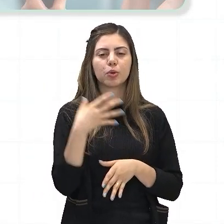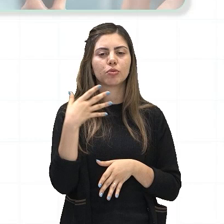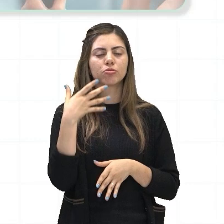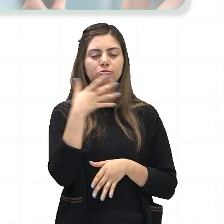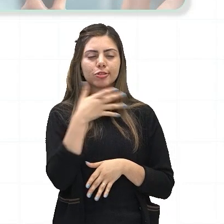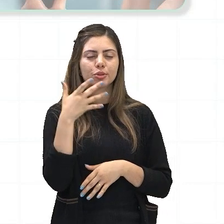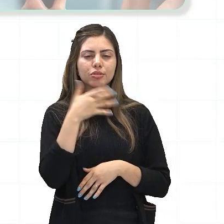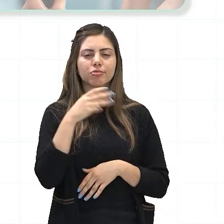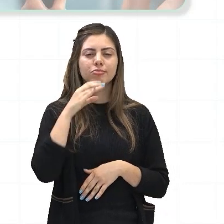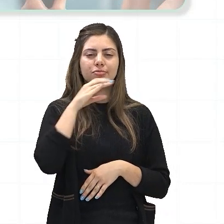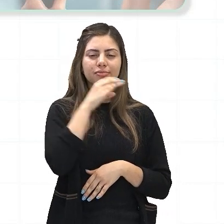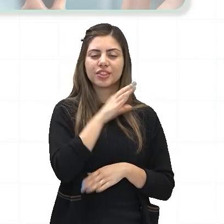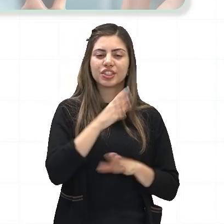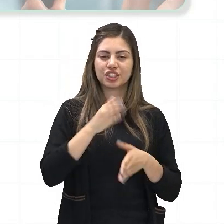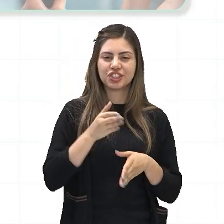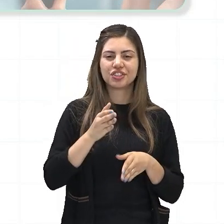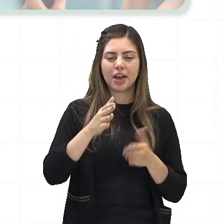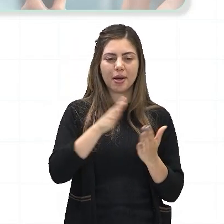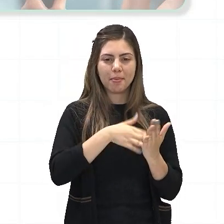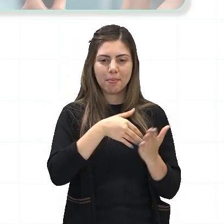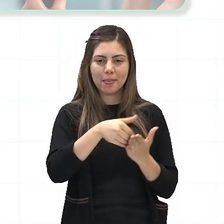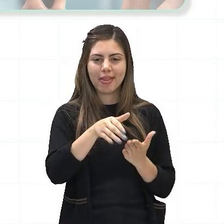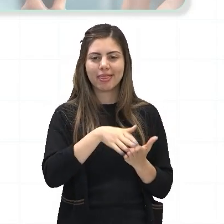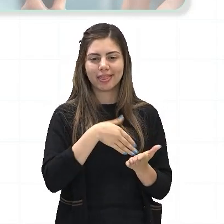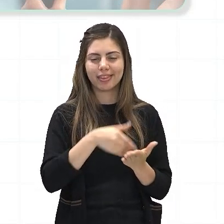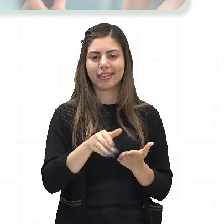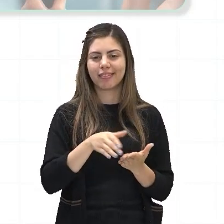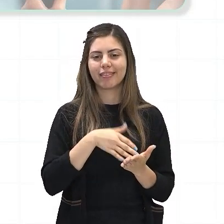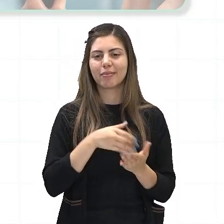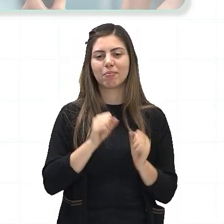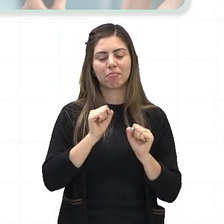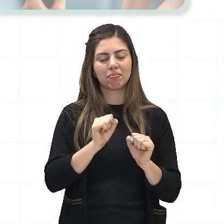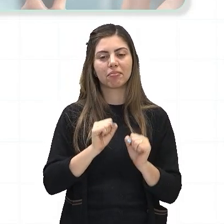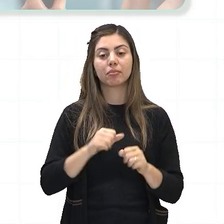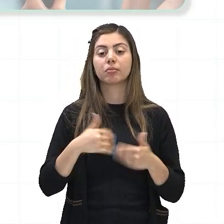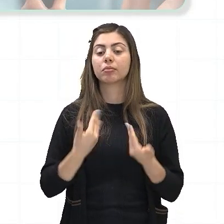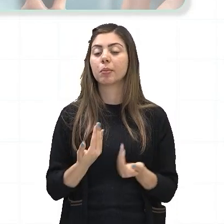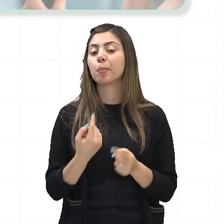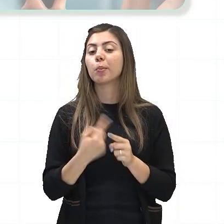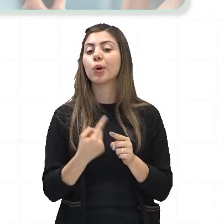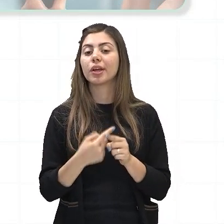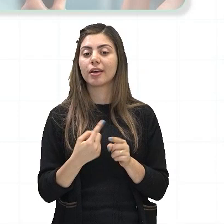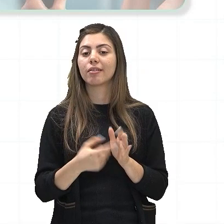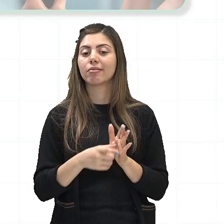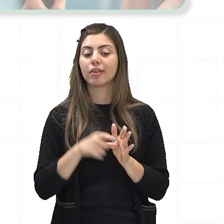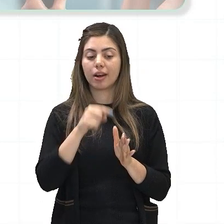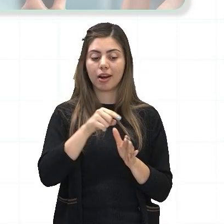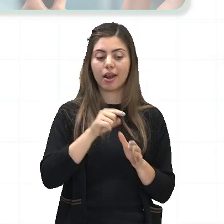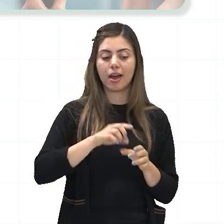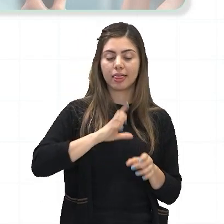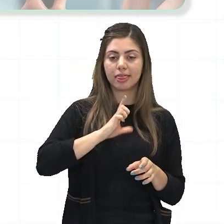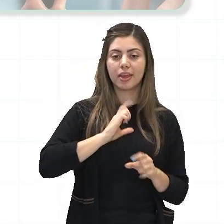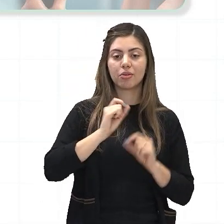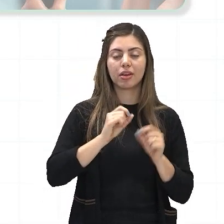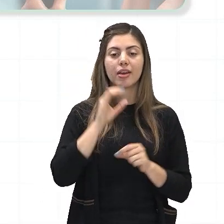no ponto para passar a manteiga e ela derreter. Por quê? Porque ele foi aquecido, ele gerou ali um calor, né? Então a gente